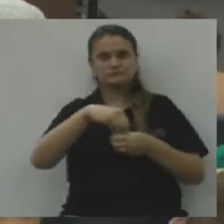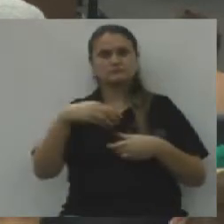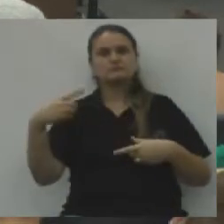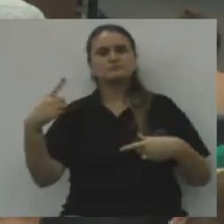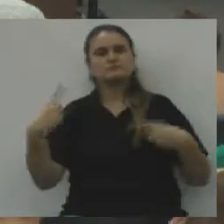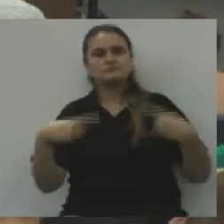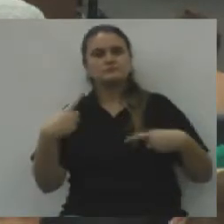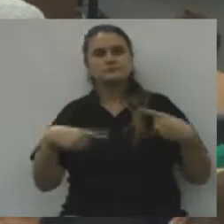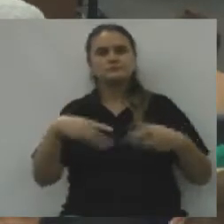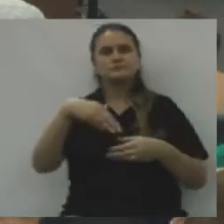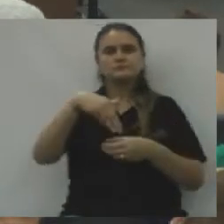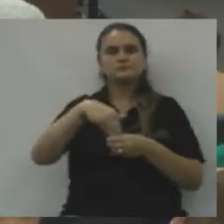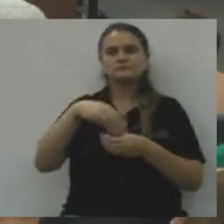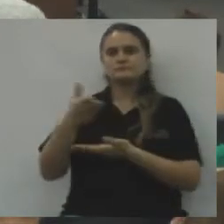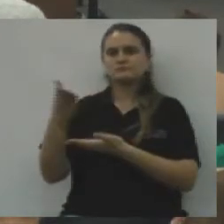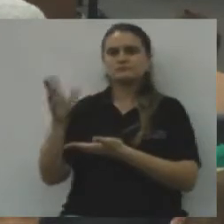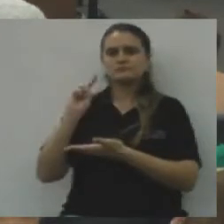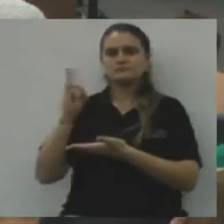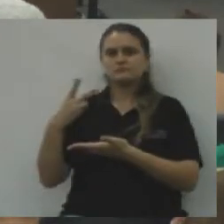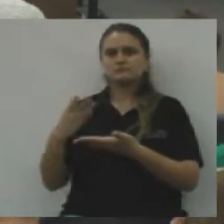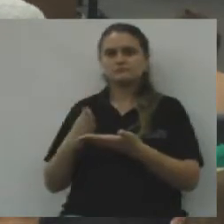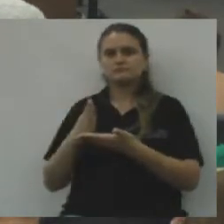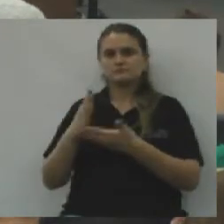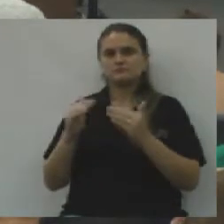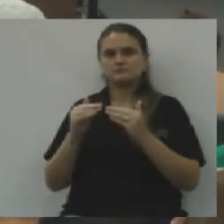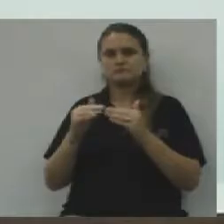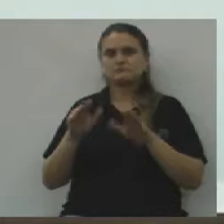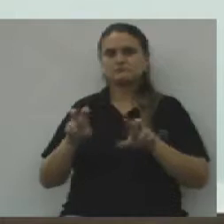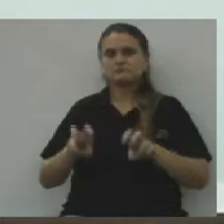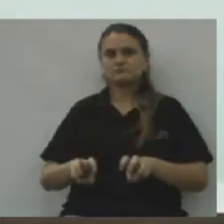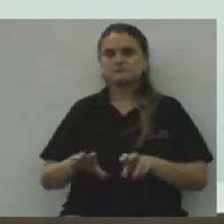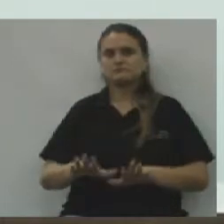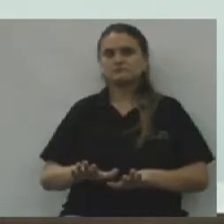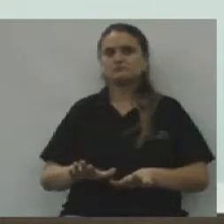em votação, senhores vereadores que aprovam, permaneçam como estão.